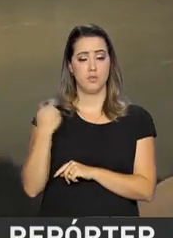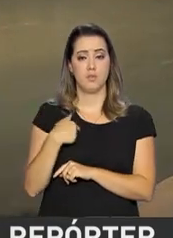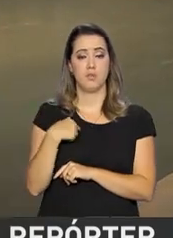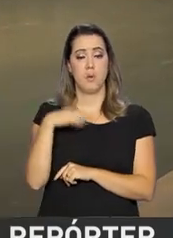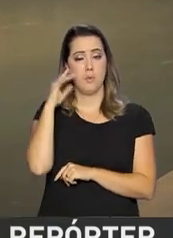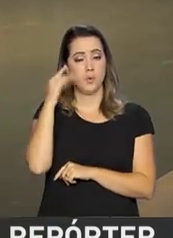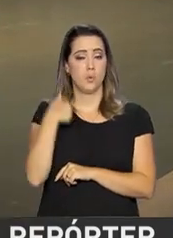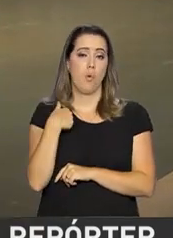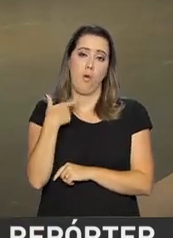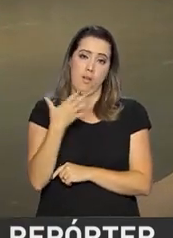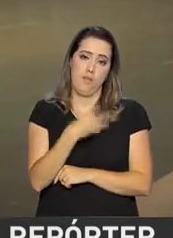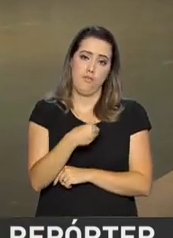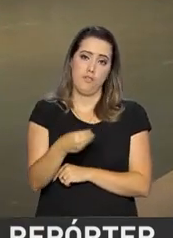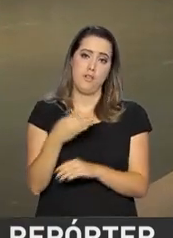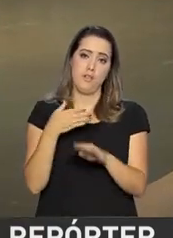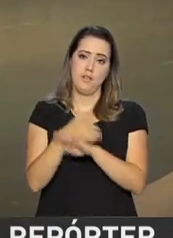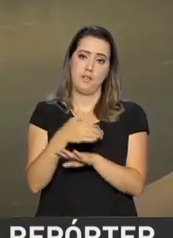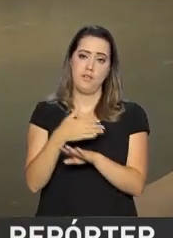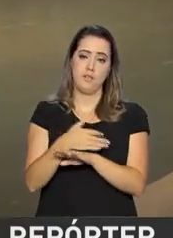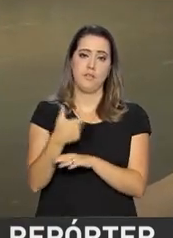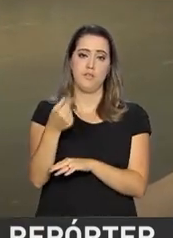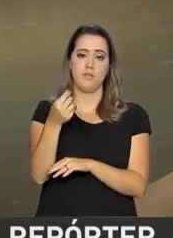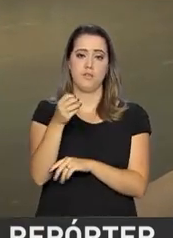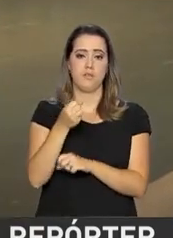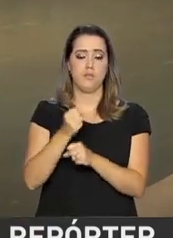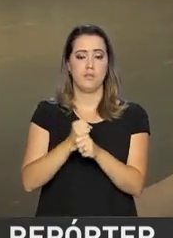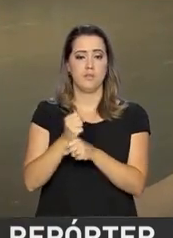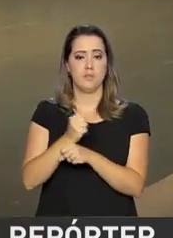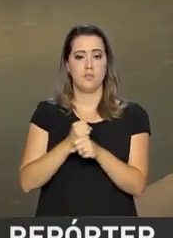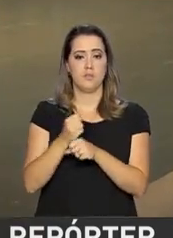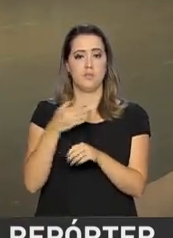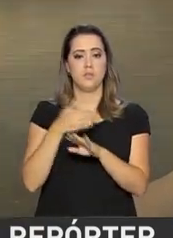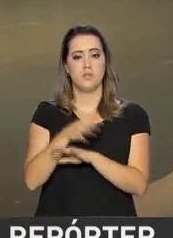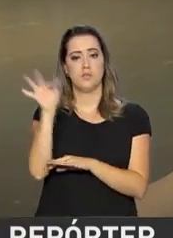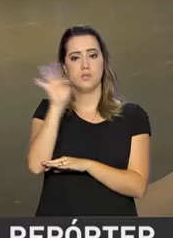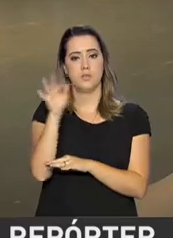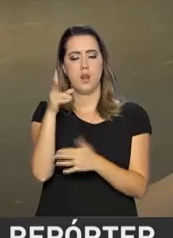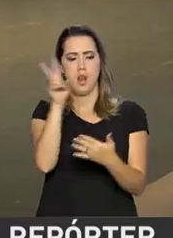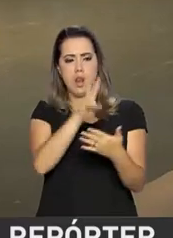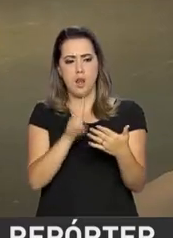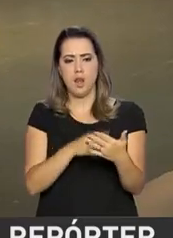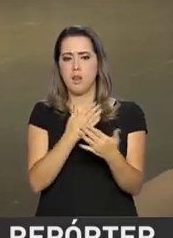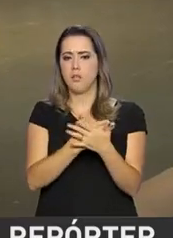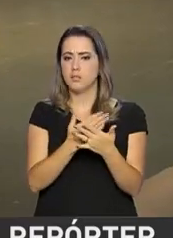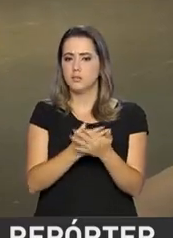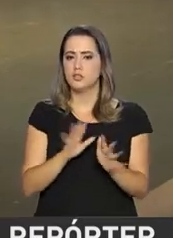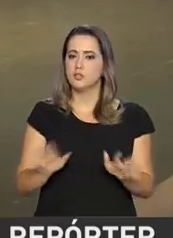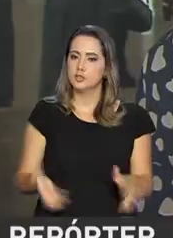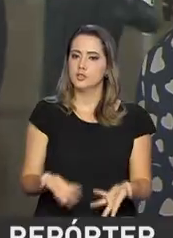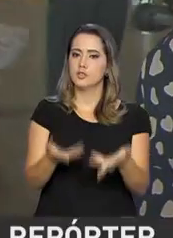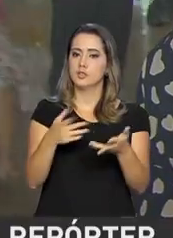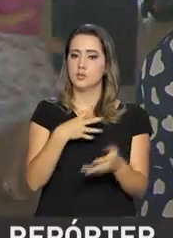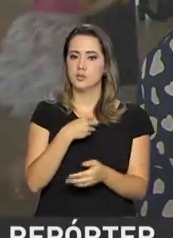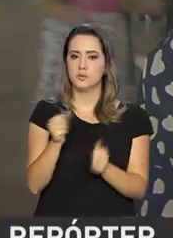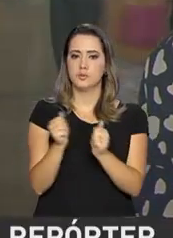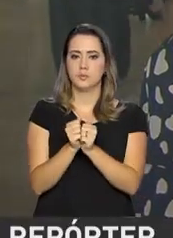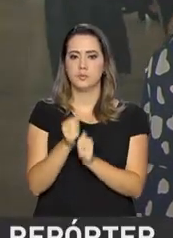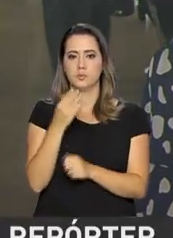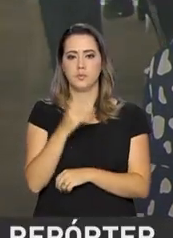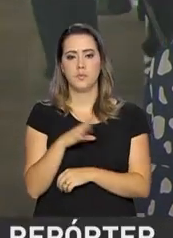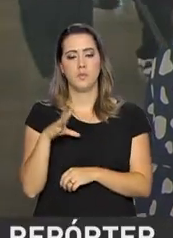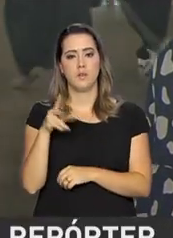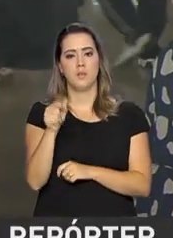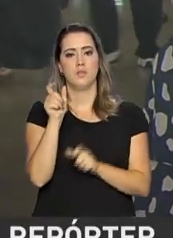que ela entre. Talvez com esse meu ânimo de estudar, de ler, de me qualificar, talvez seja um incentivo para elas, né? A Gardênia,